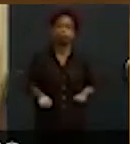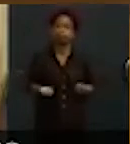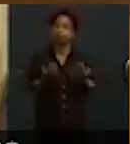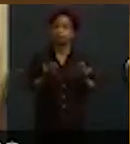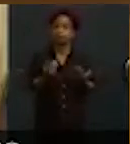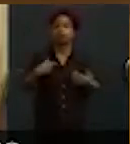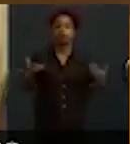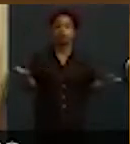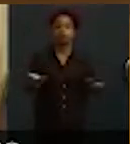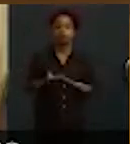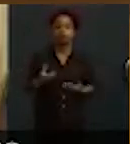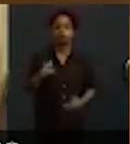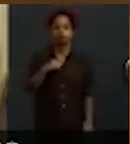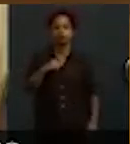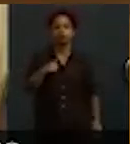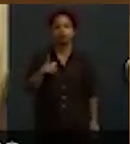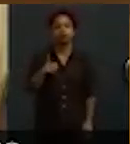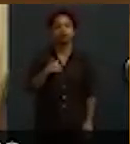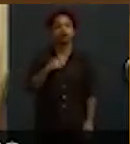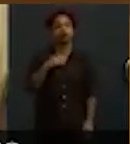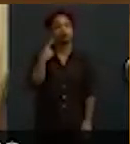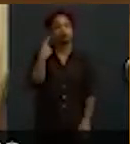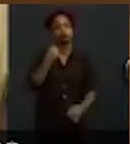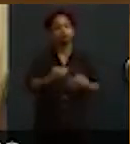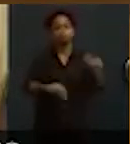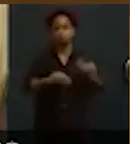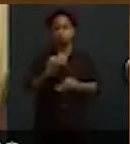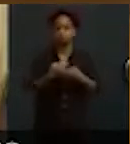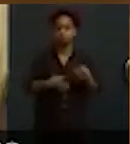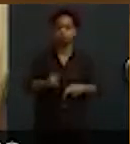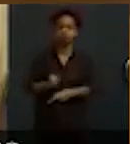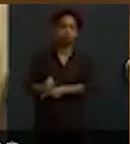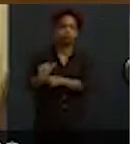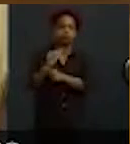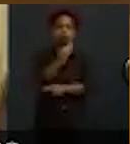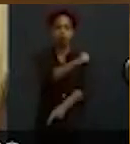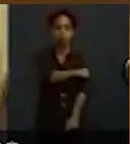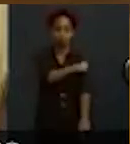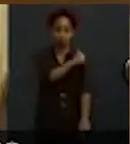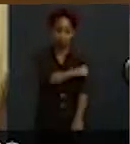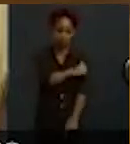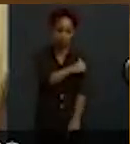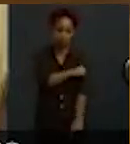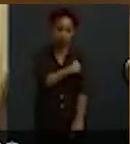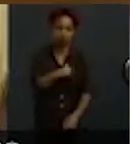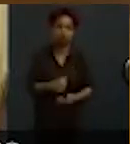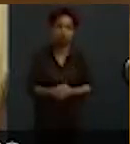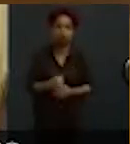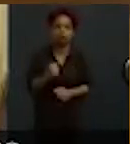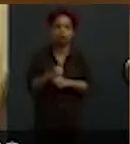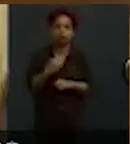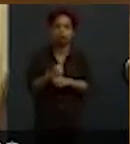atual Corregedor-Geral de Justiça do Estado do Rio de Janeiro, no biênio